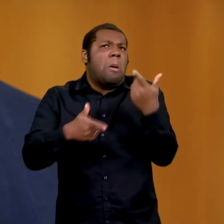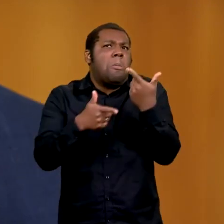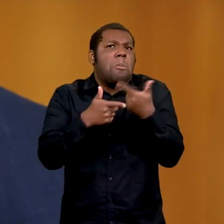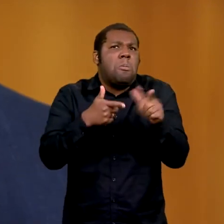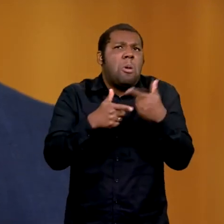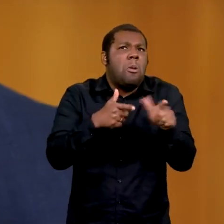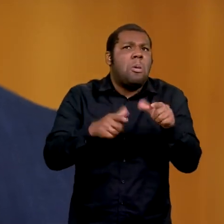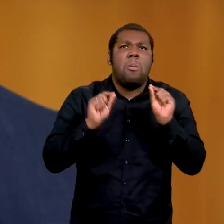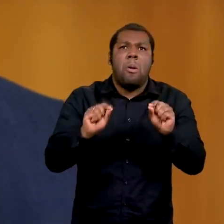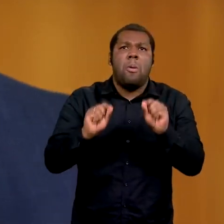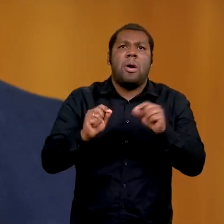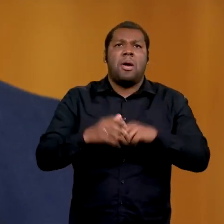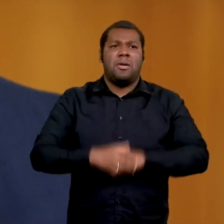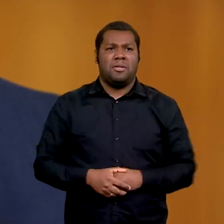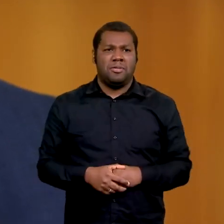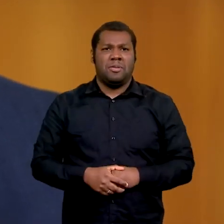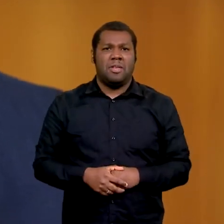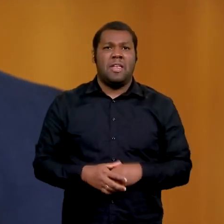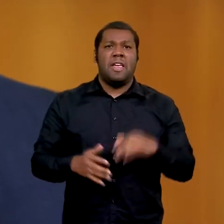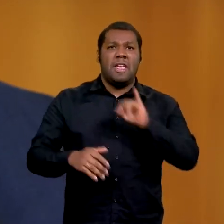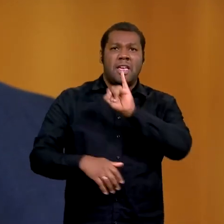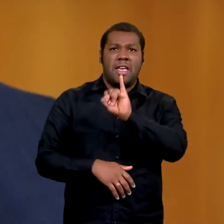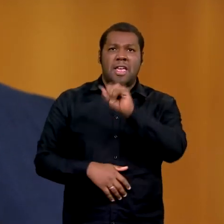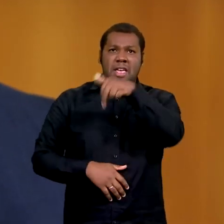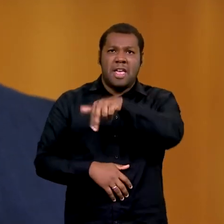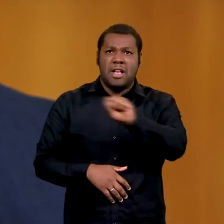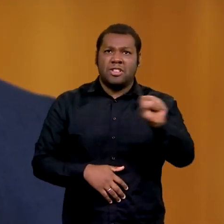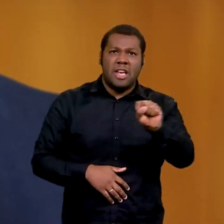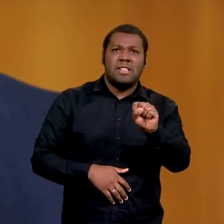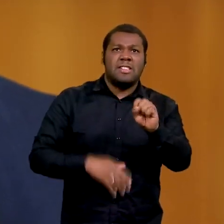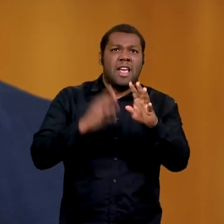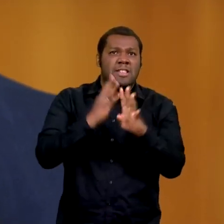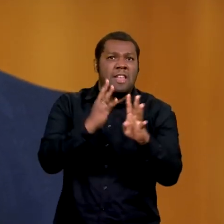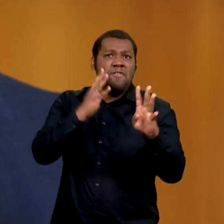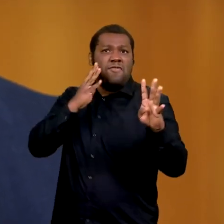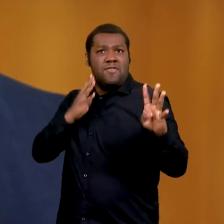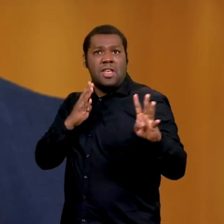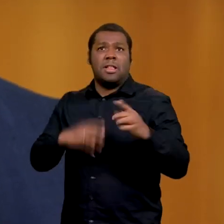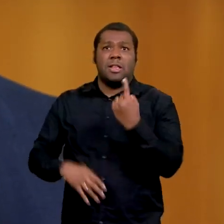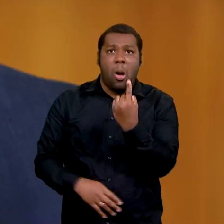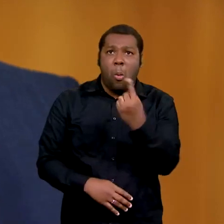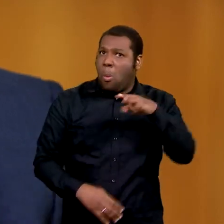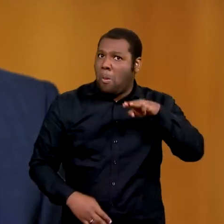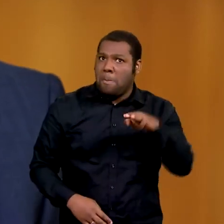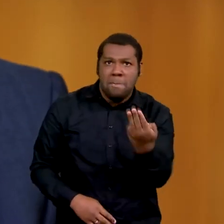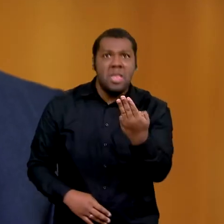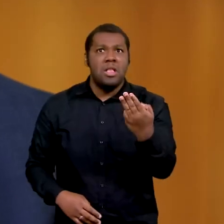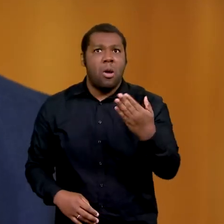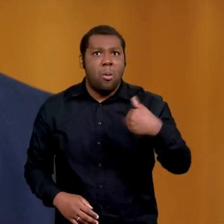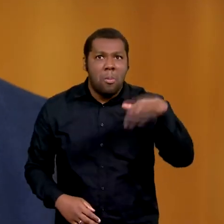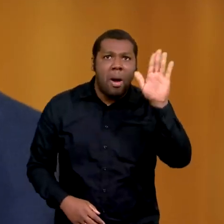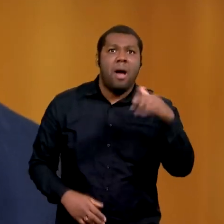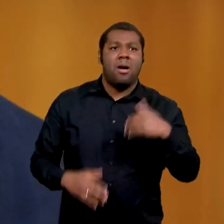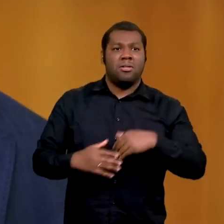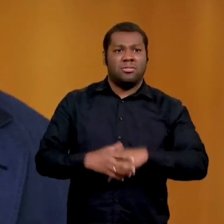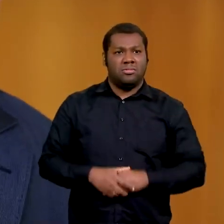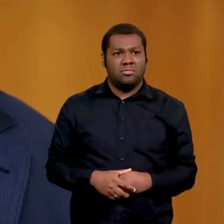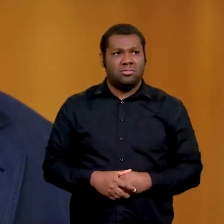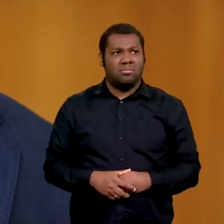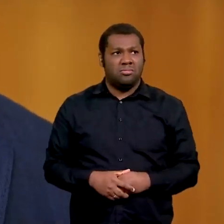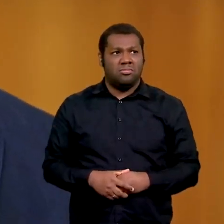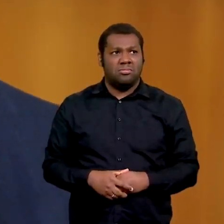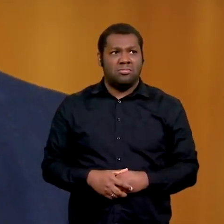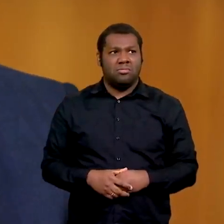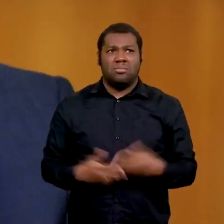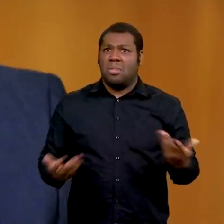que a filha tem por volta de um milhão e 900 mil pessoas não há nenhuma explicação mas não sei eu não posso aposentar porque não